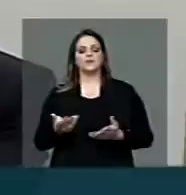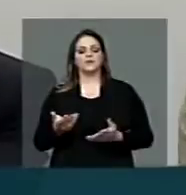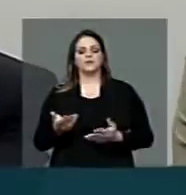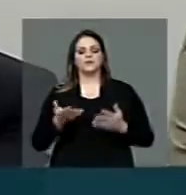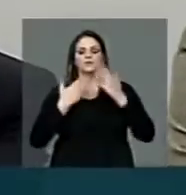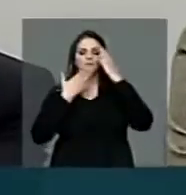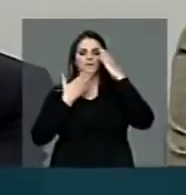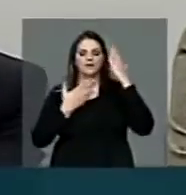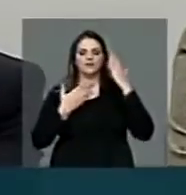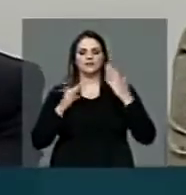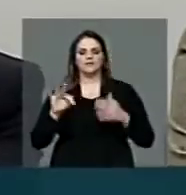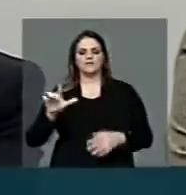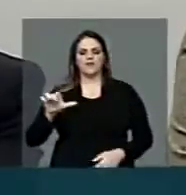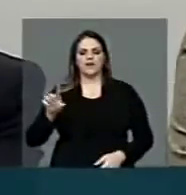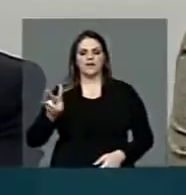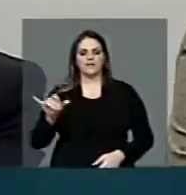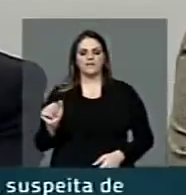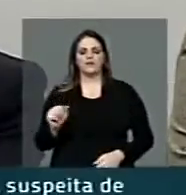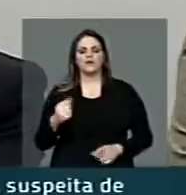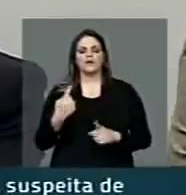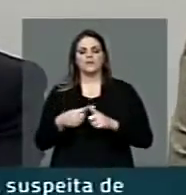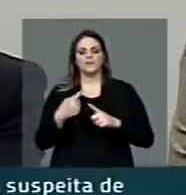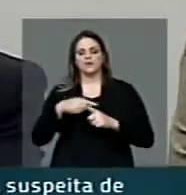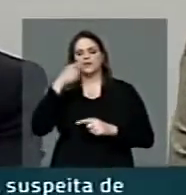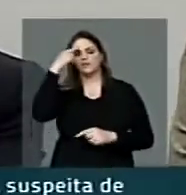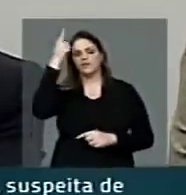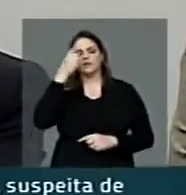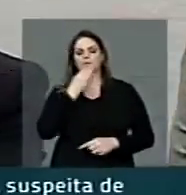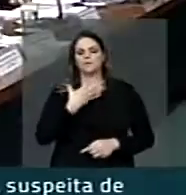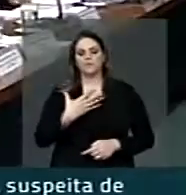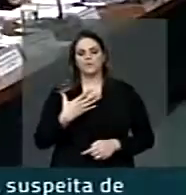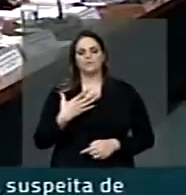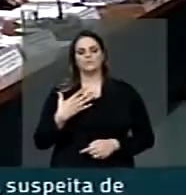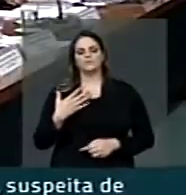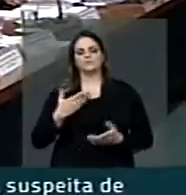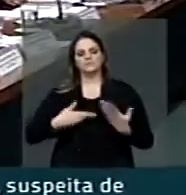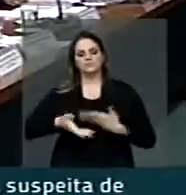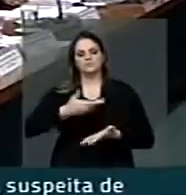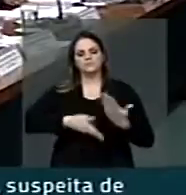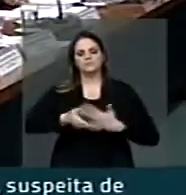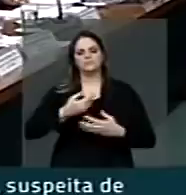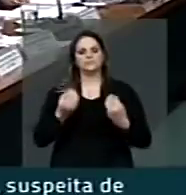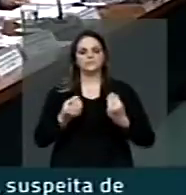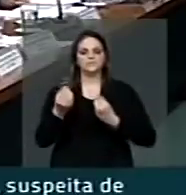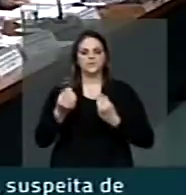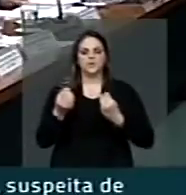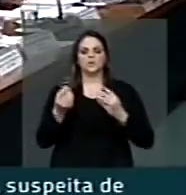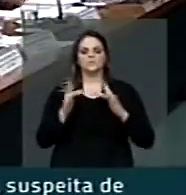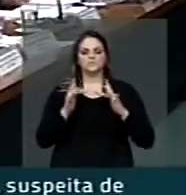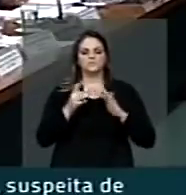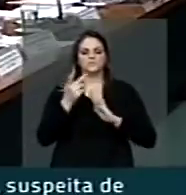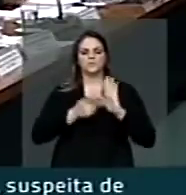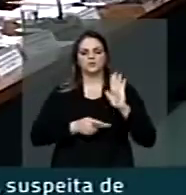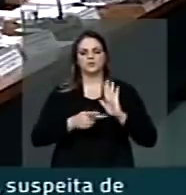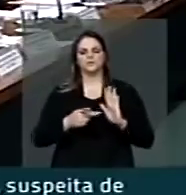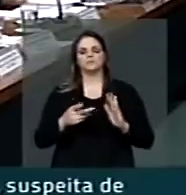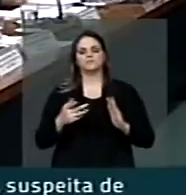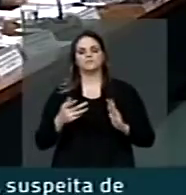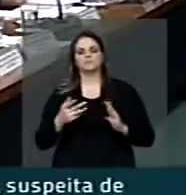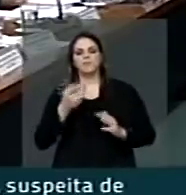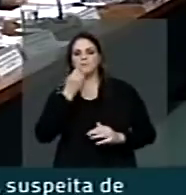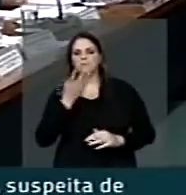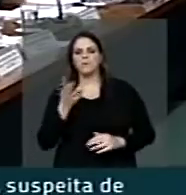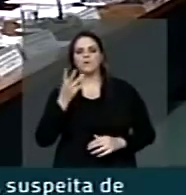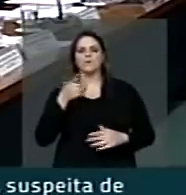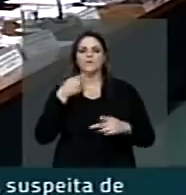Agradeço, Flávia, por isso, pela chance de nos ouvir em relação a esse projeto. É sempre bom contar a